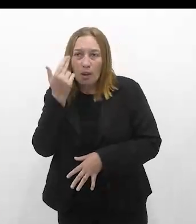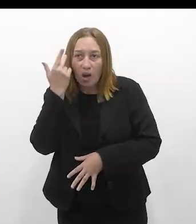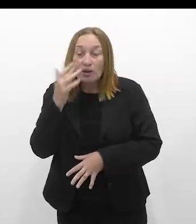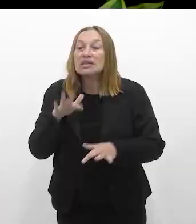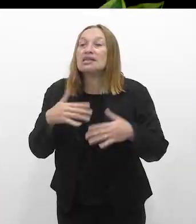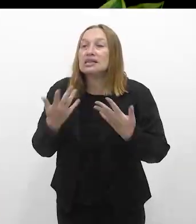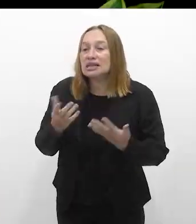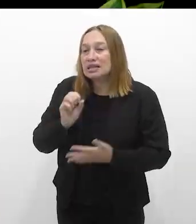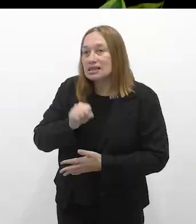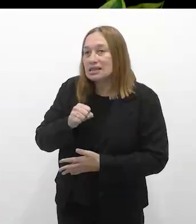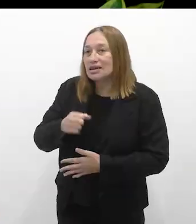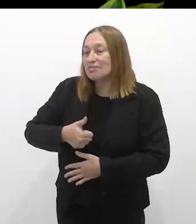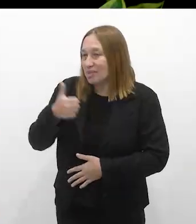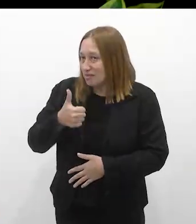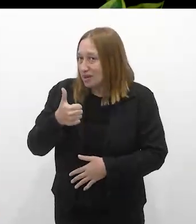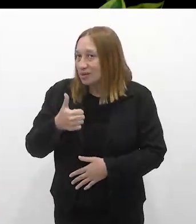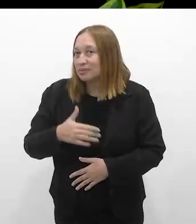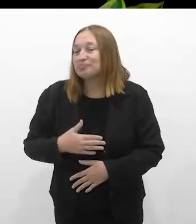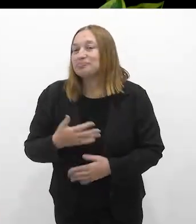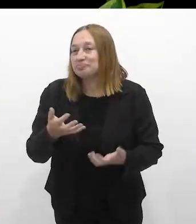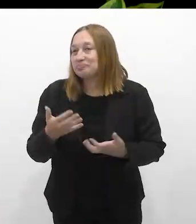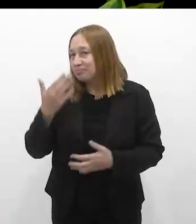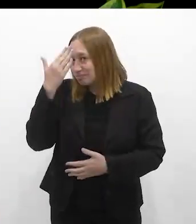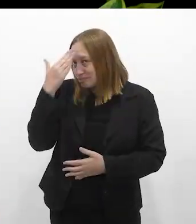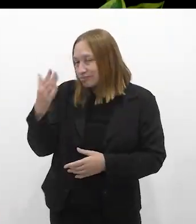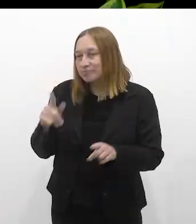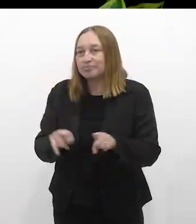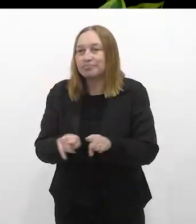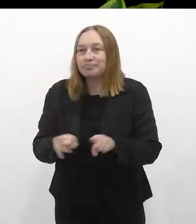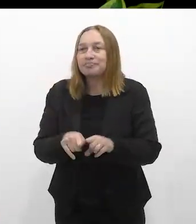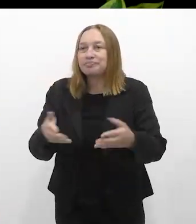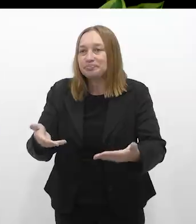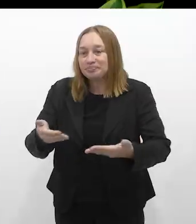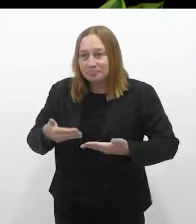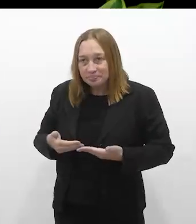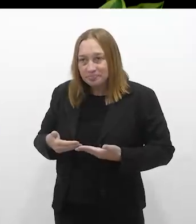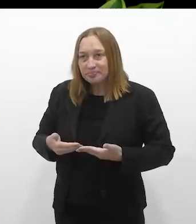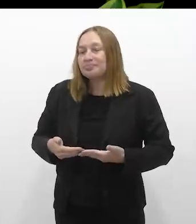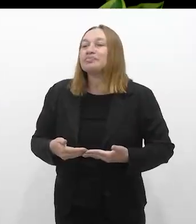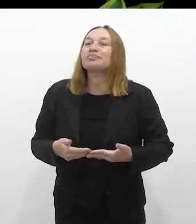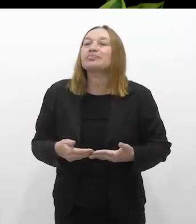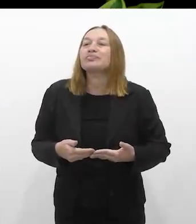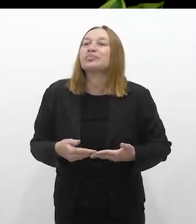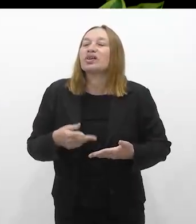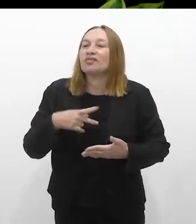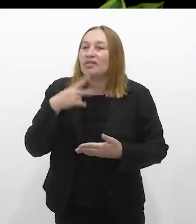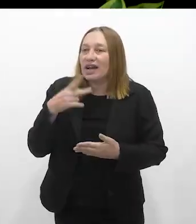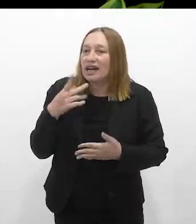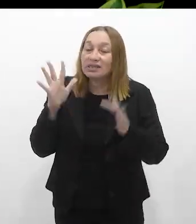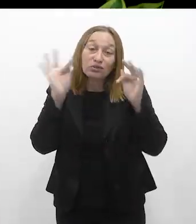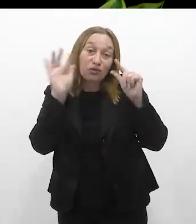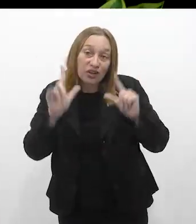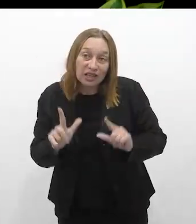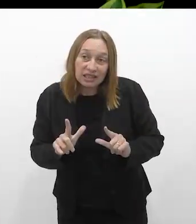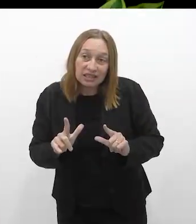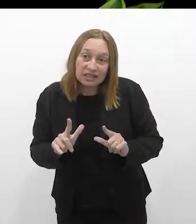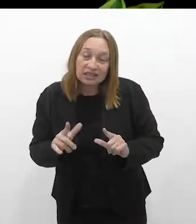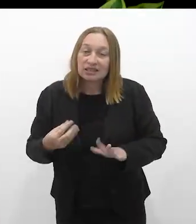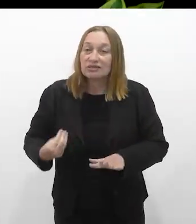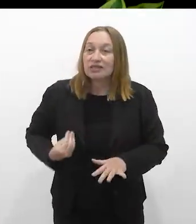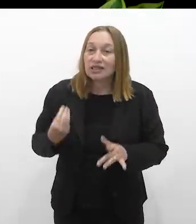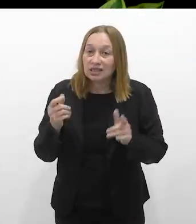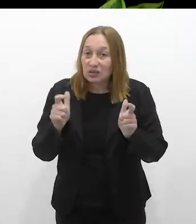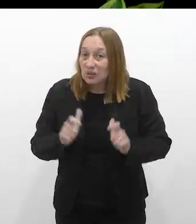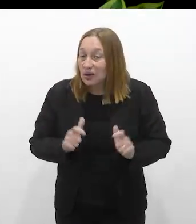normal. Então, em primeiro lugar, eu quero agradecer também o convite, né? Falar que eu estou muito feliz